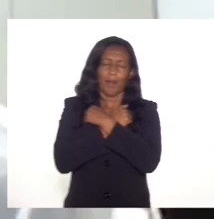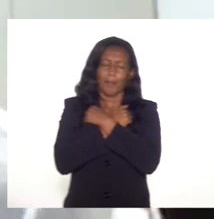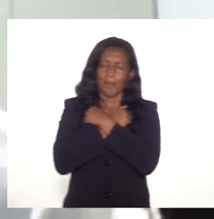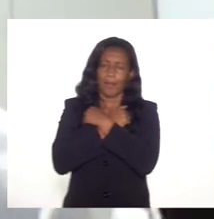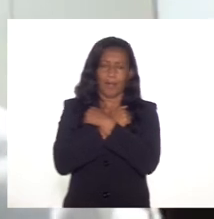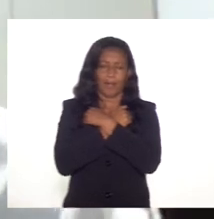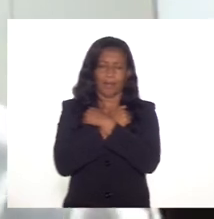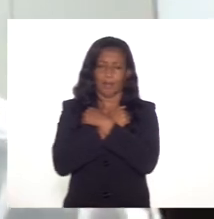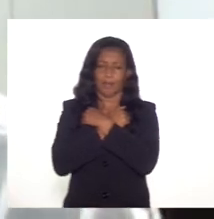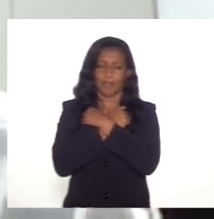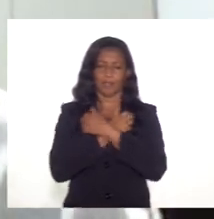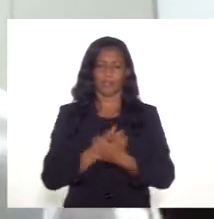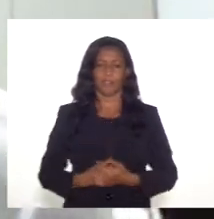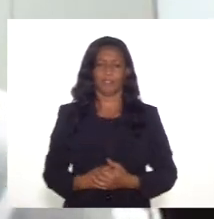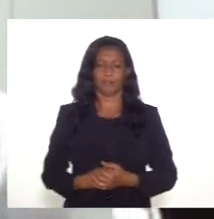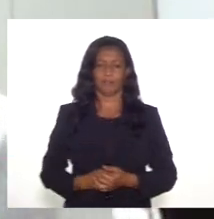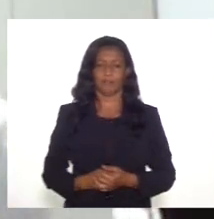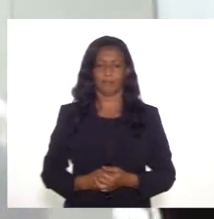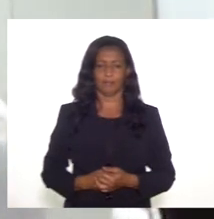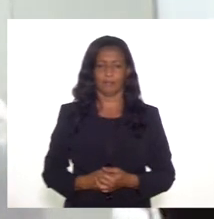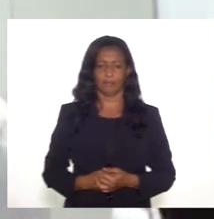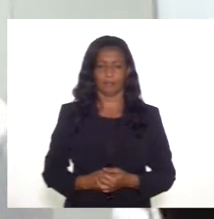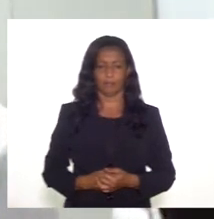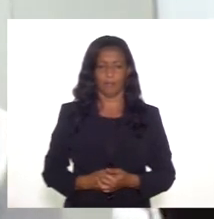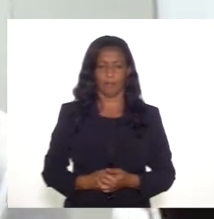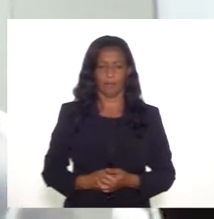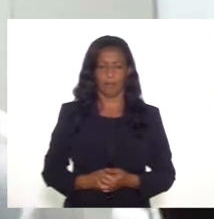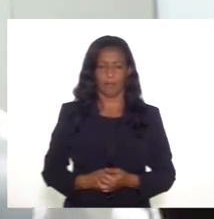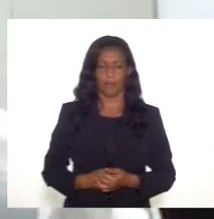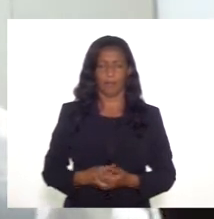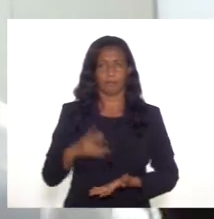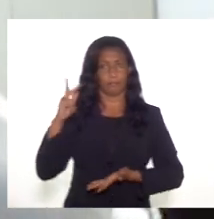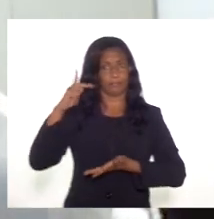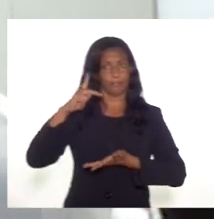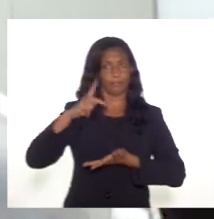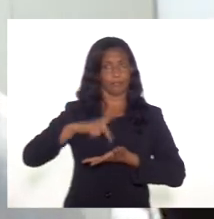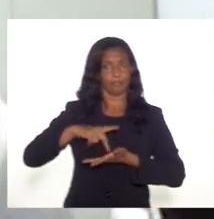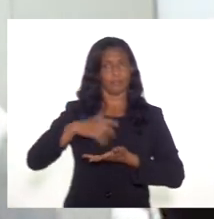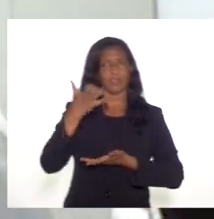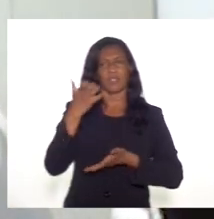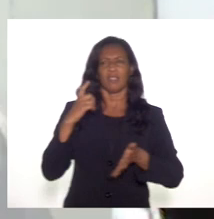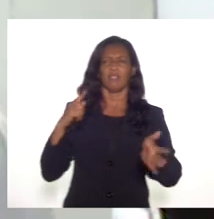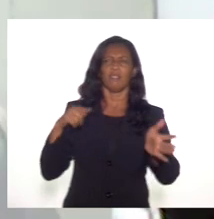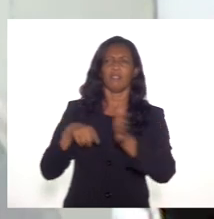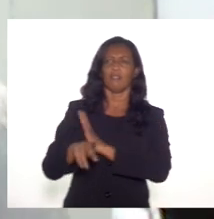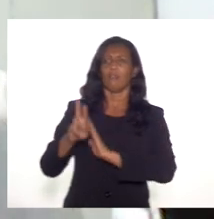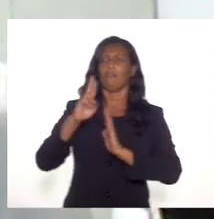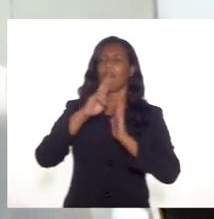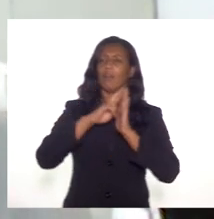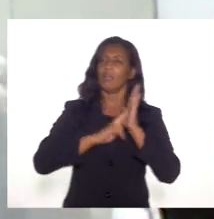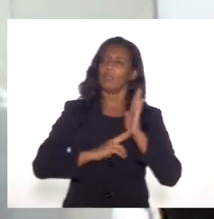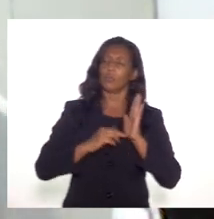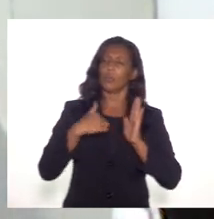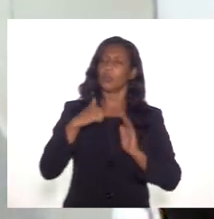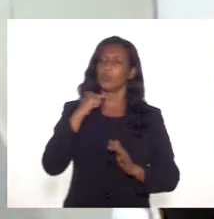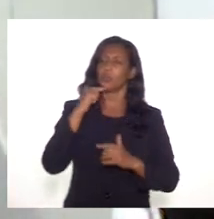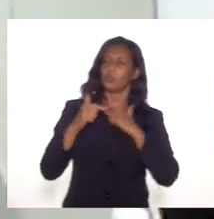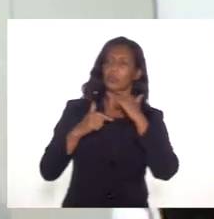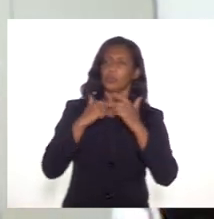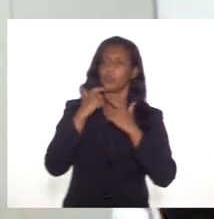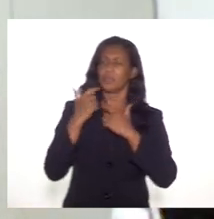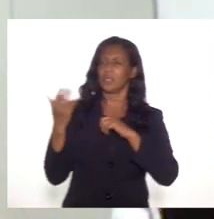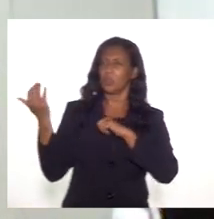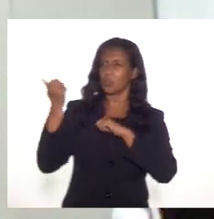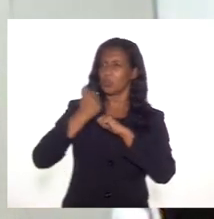para você. Obrigada. Eu queria, na verdade, fazer uma pergunta ao relator. Eu não consegui aqui, estou tentando abrir o